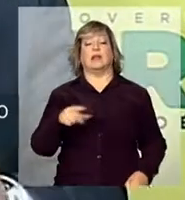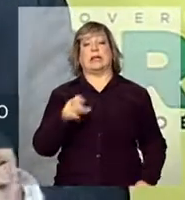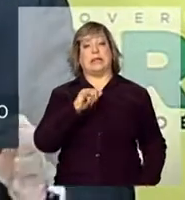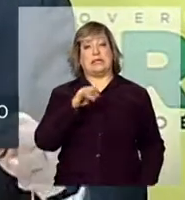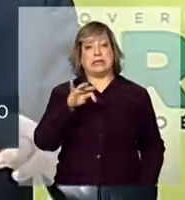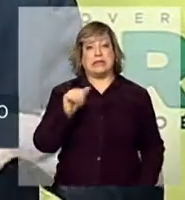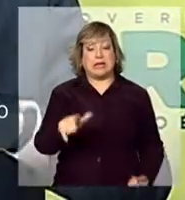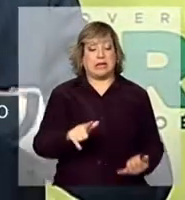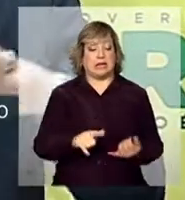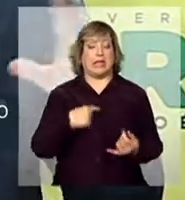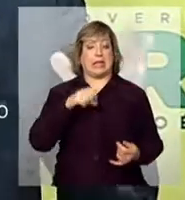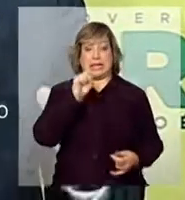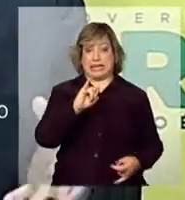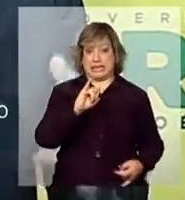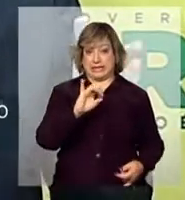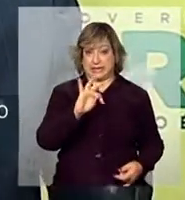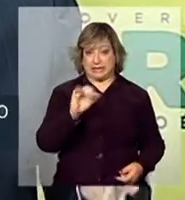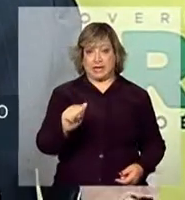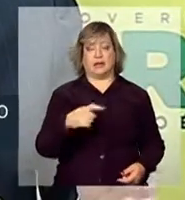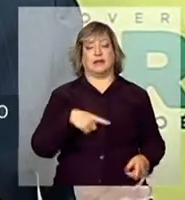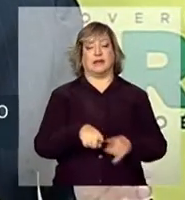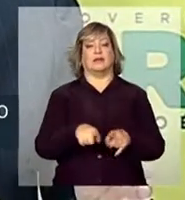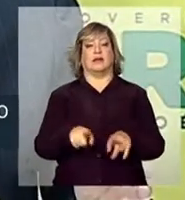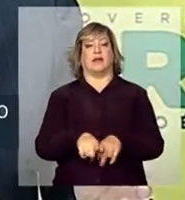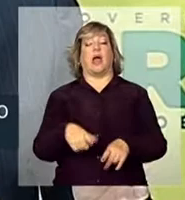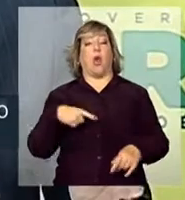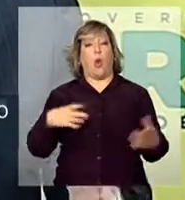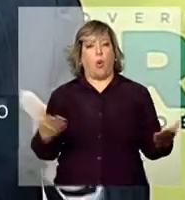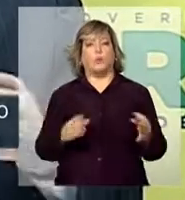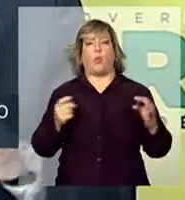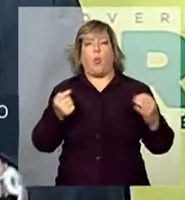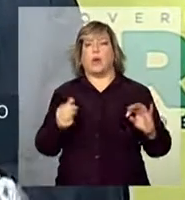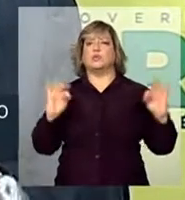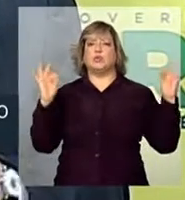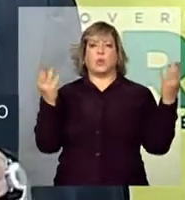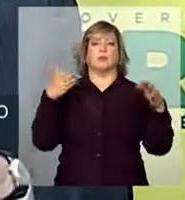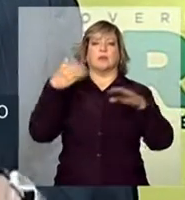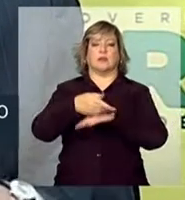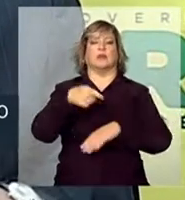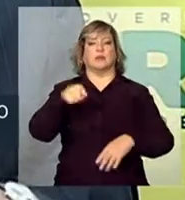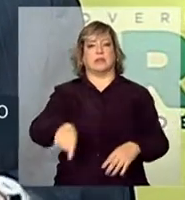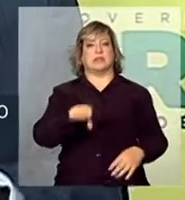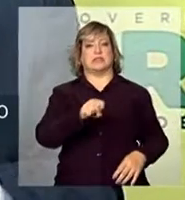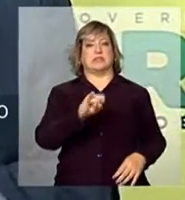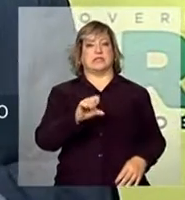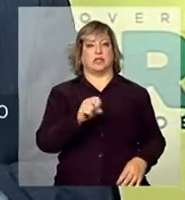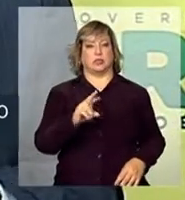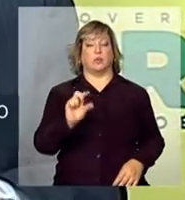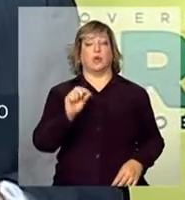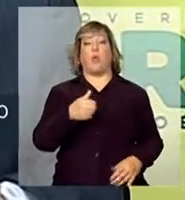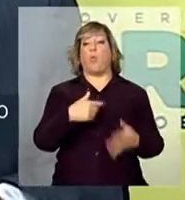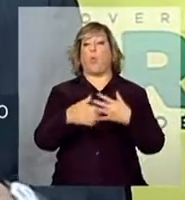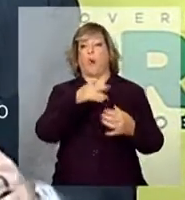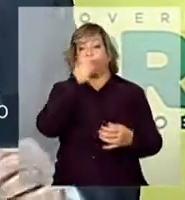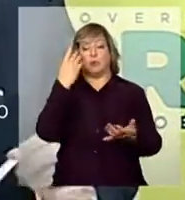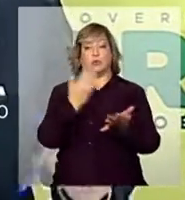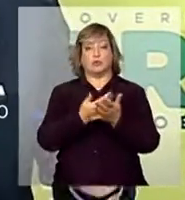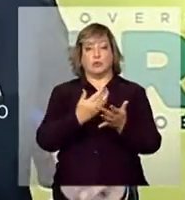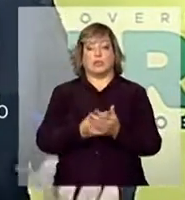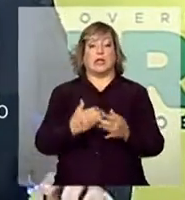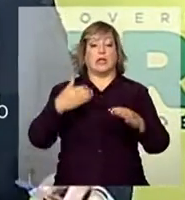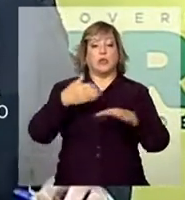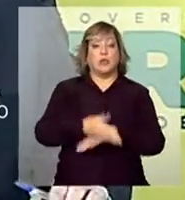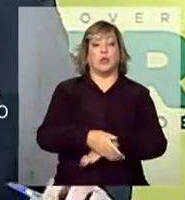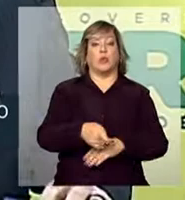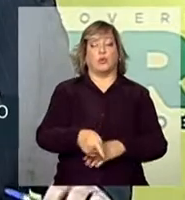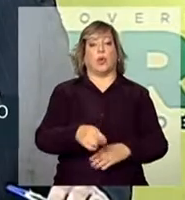vestibulares específicos Hoje quase todas as edições entraram no Sisu e qualquer estudante que por acaso entrou na universidade fora do Sisu ou